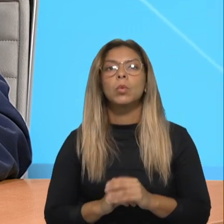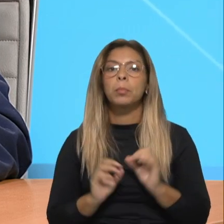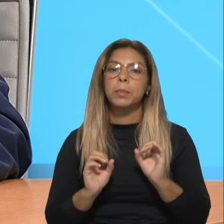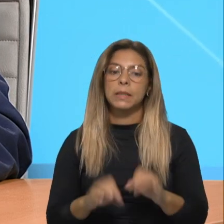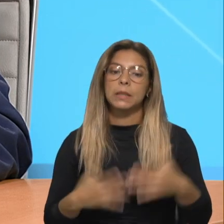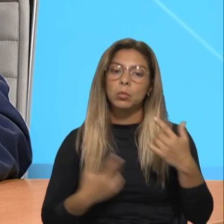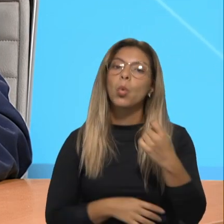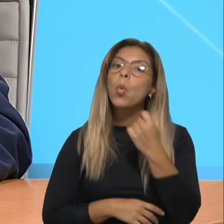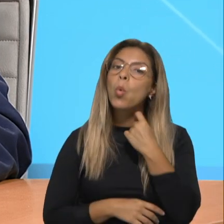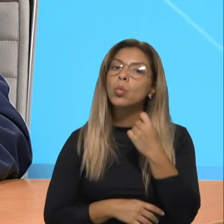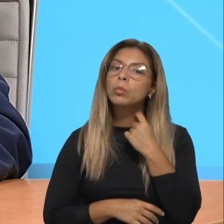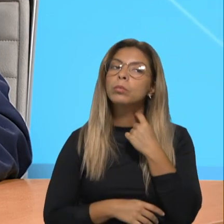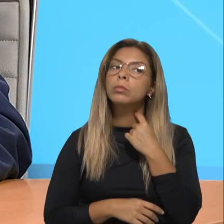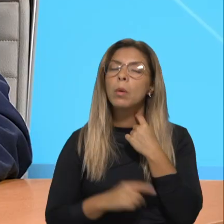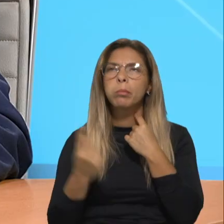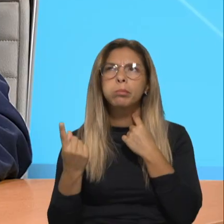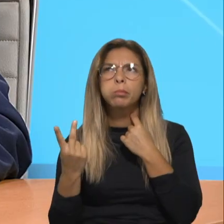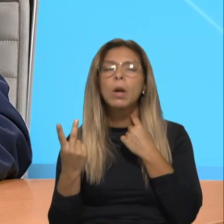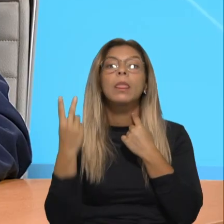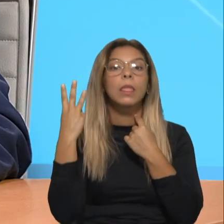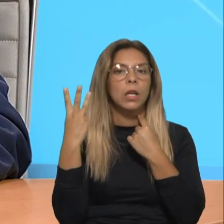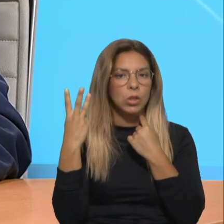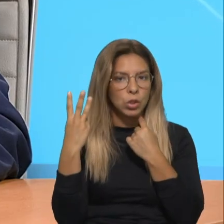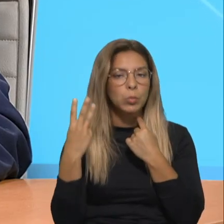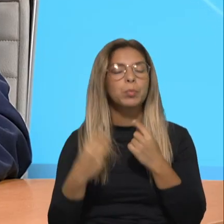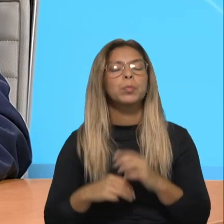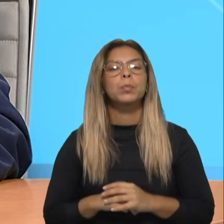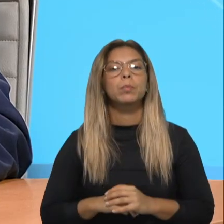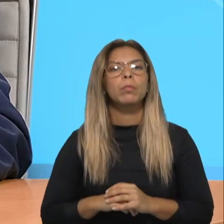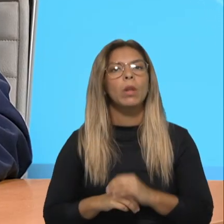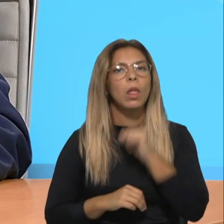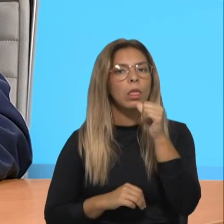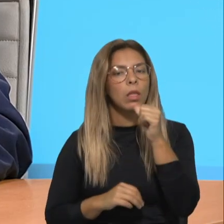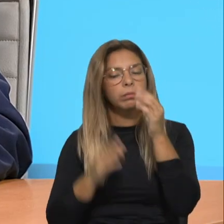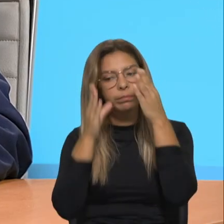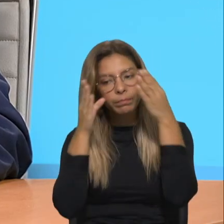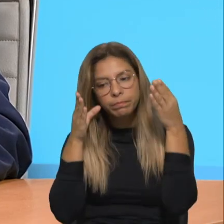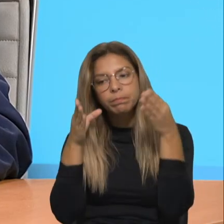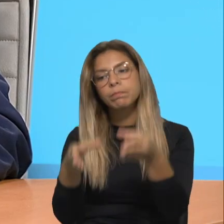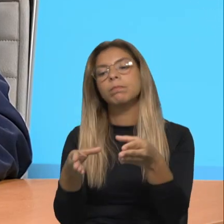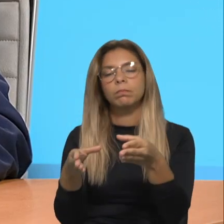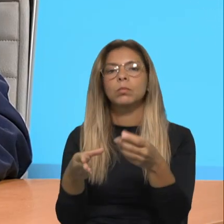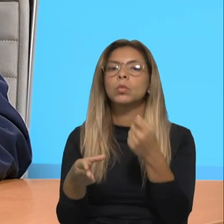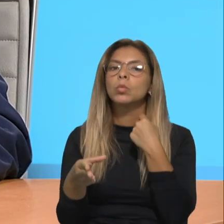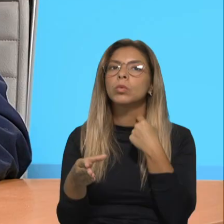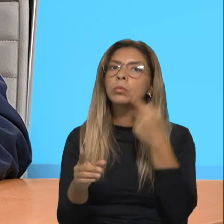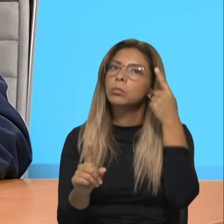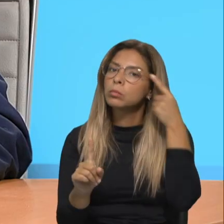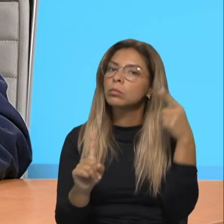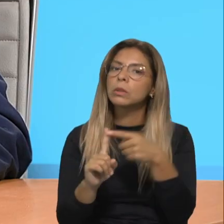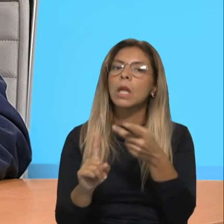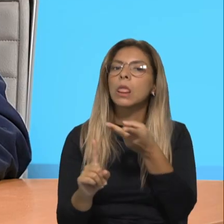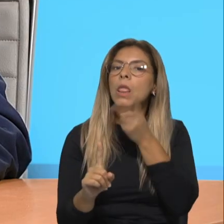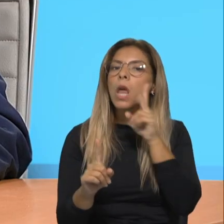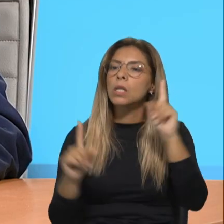cursos, aliás, os primeiros 3, eram virados ou direcionados especialmente para diretores de coro